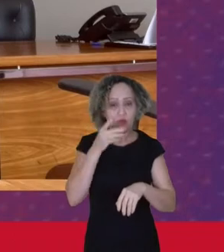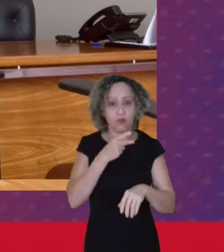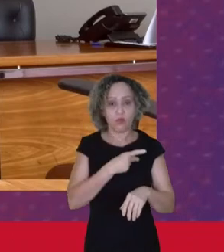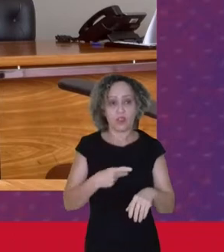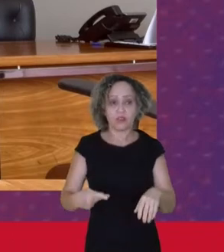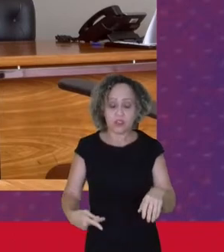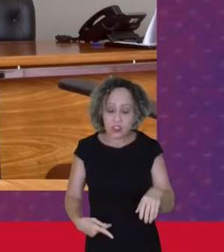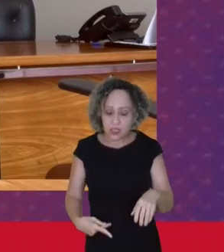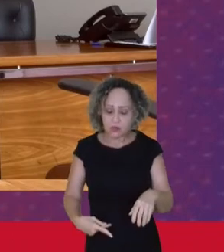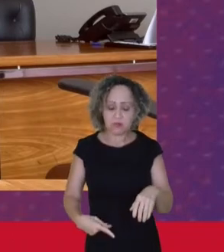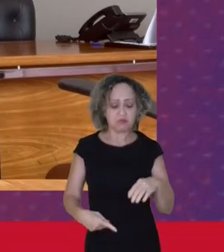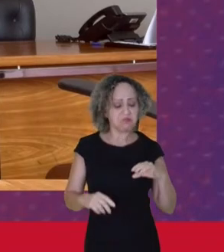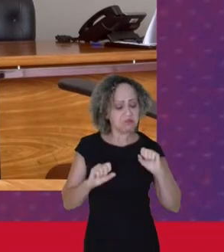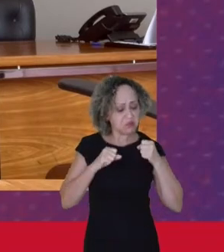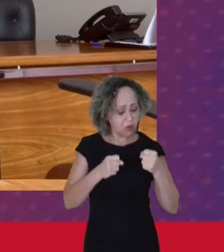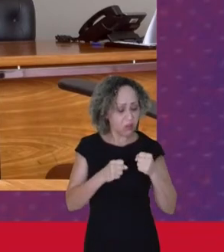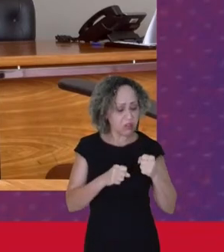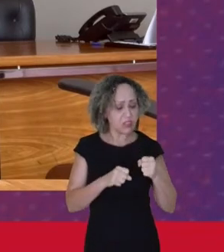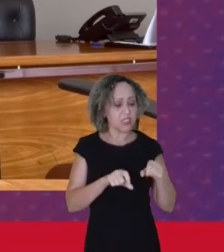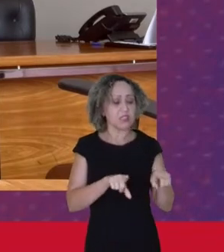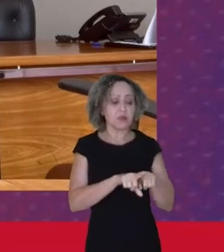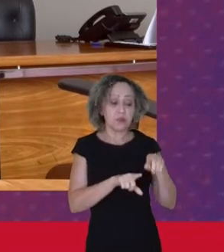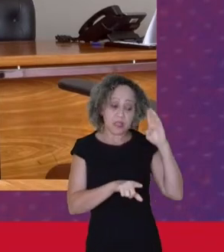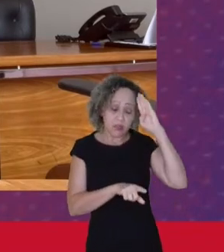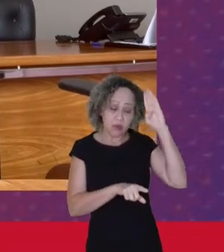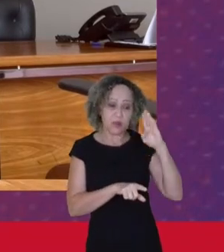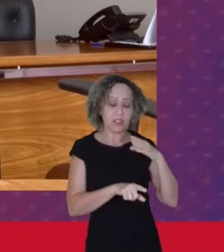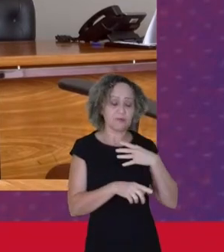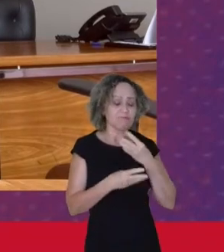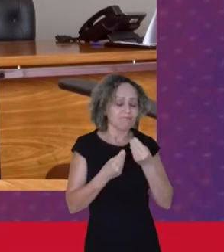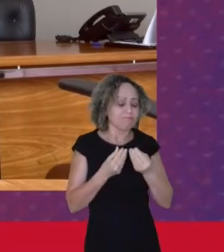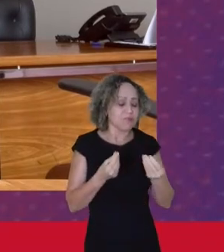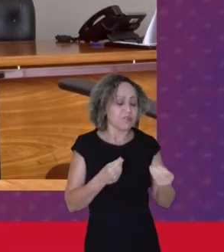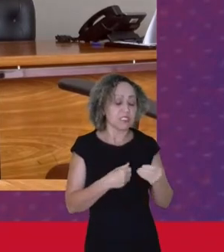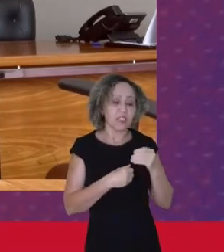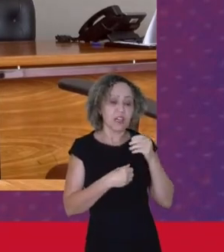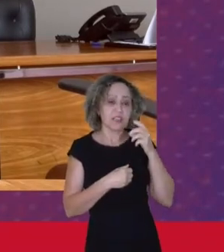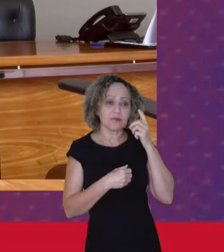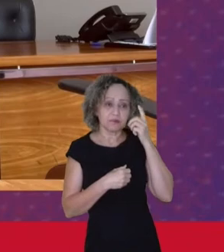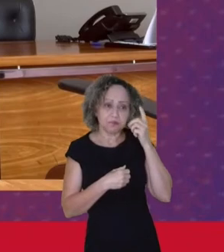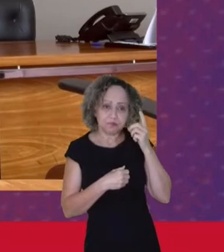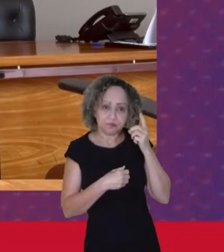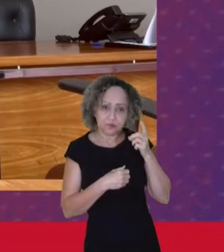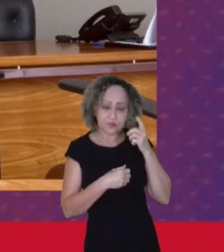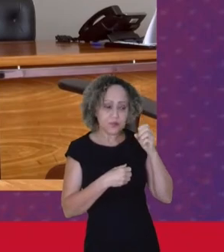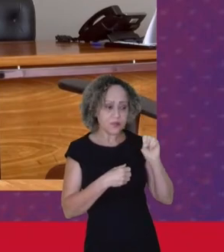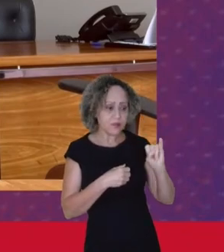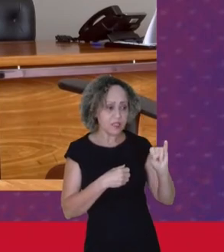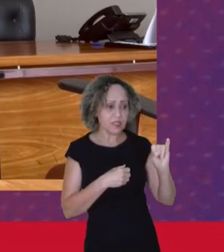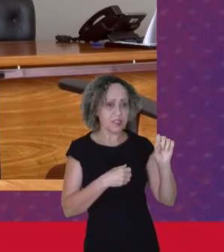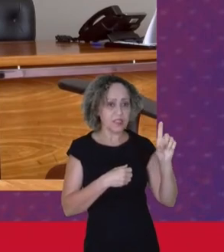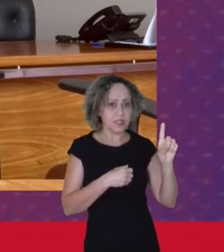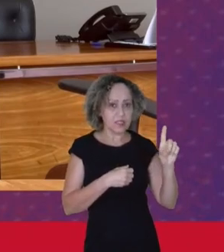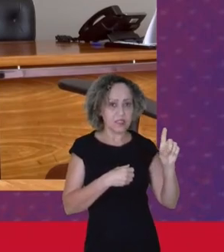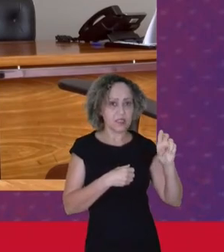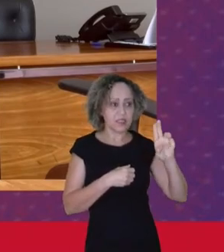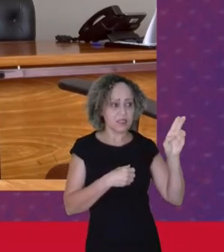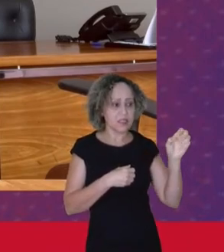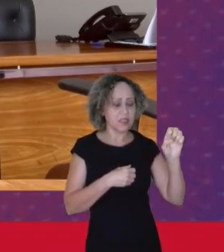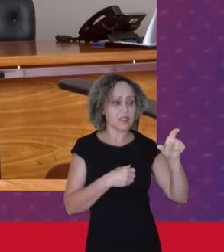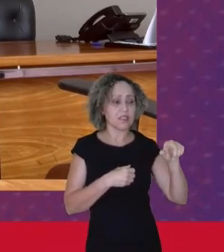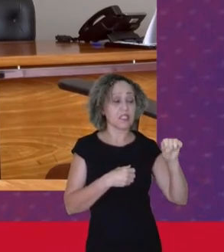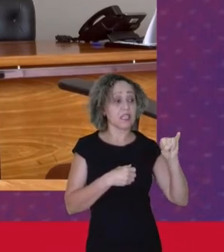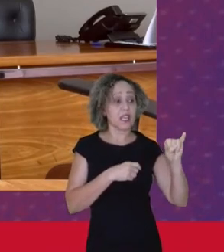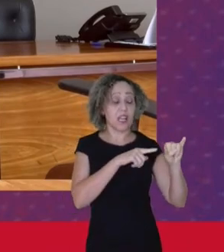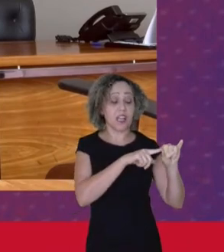da sensibilidade da ministra Ideli, de ao chegar na secretaria e fazer uma análise e ver as violações de direitos